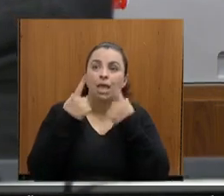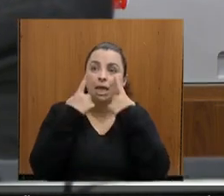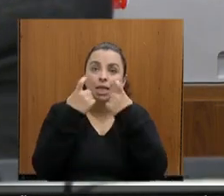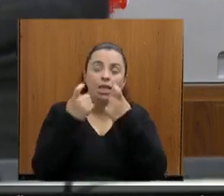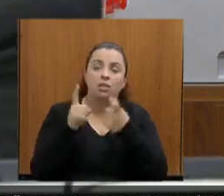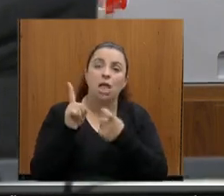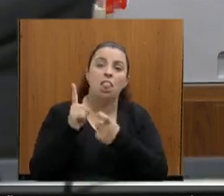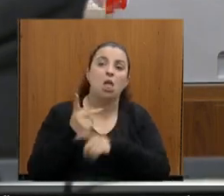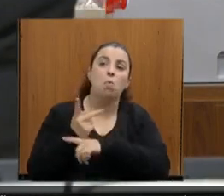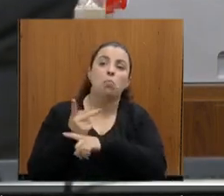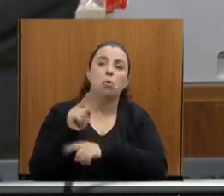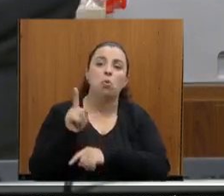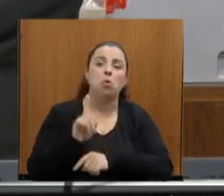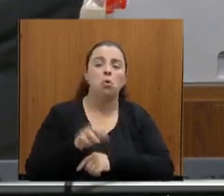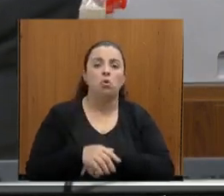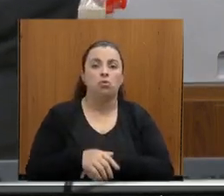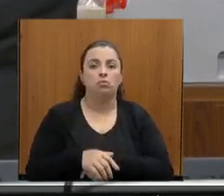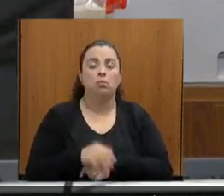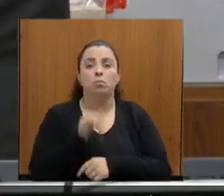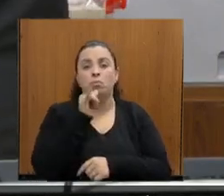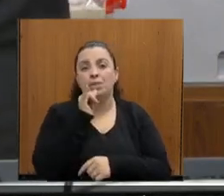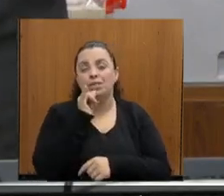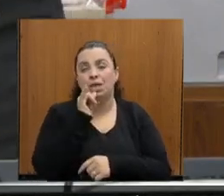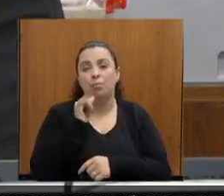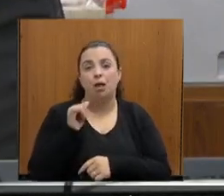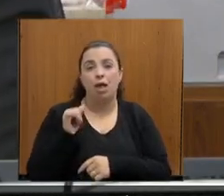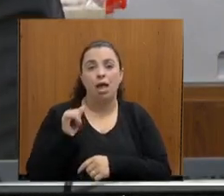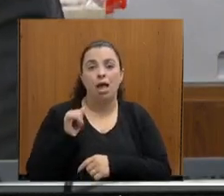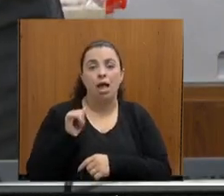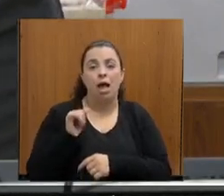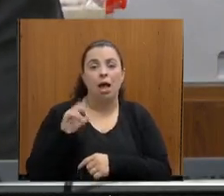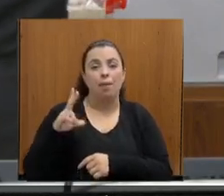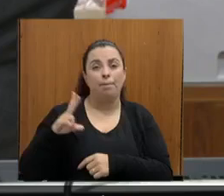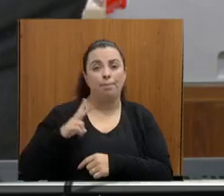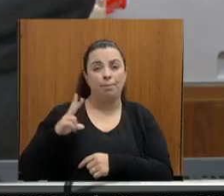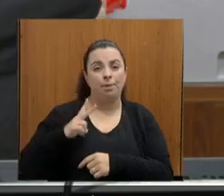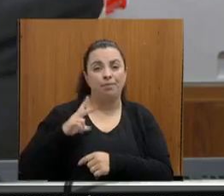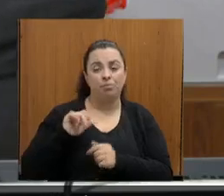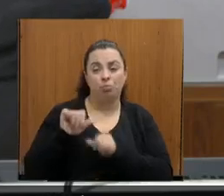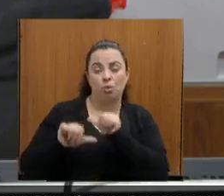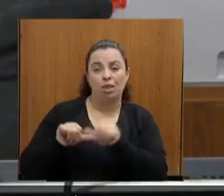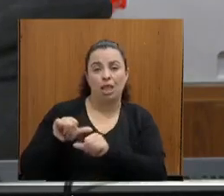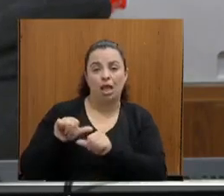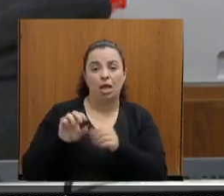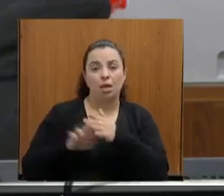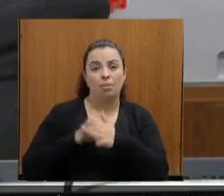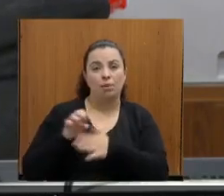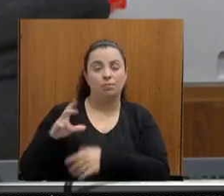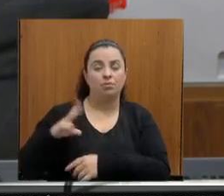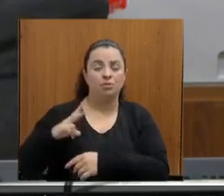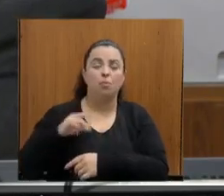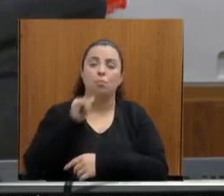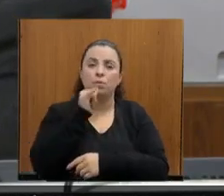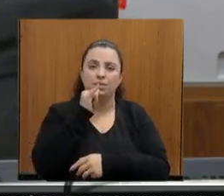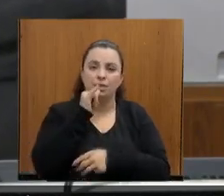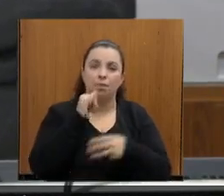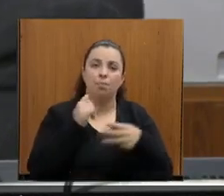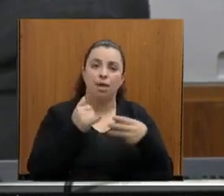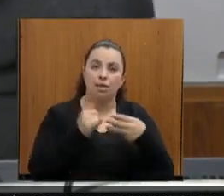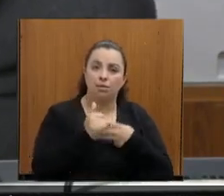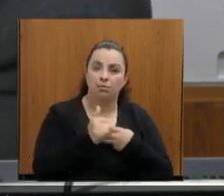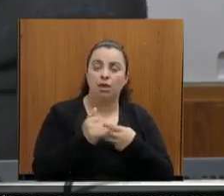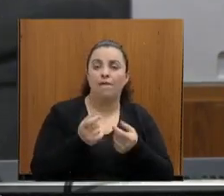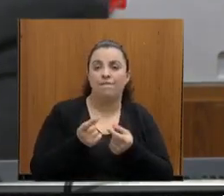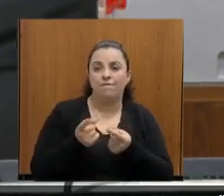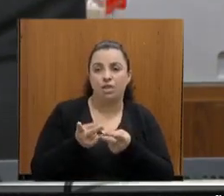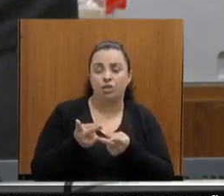eu não chamo de privatização a privatização de empresa a Cemig Verde tudo bem privatizou Lar Mas como é